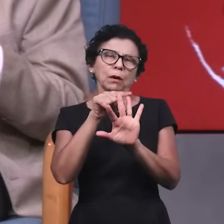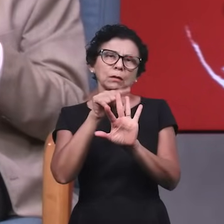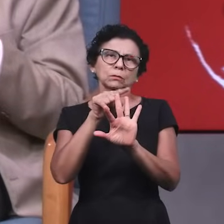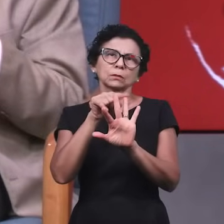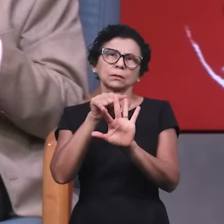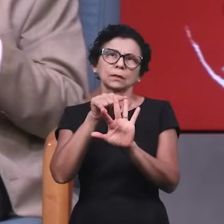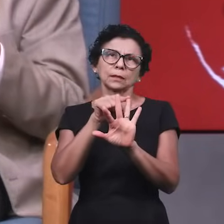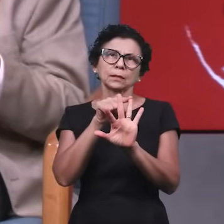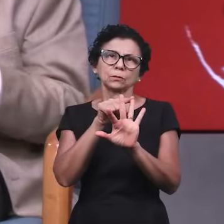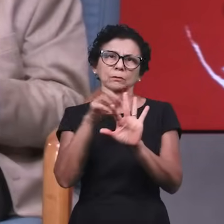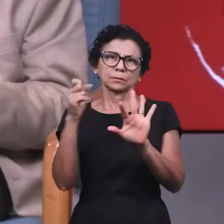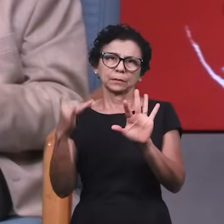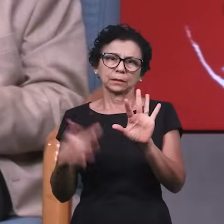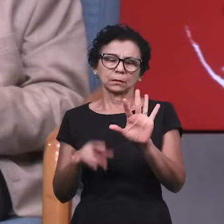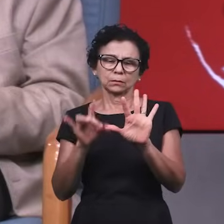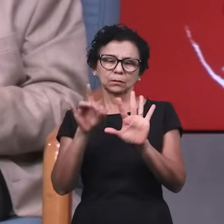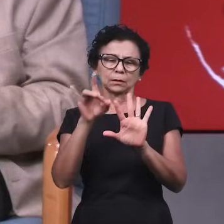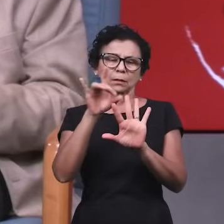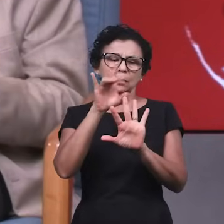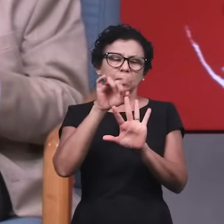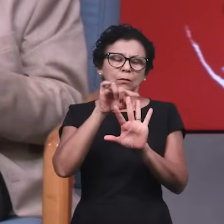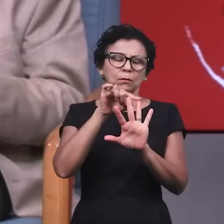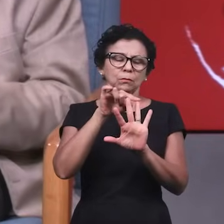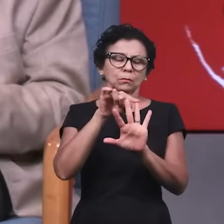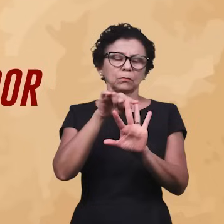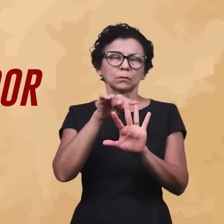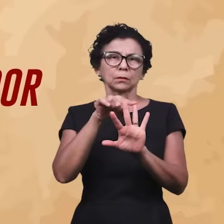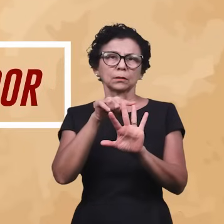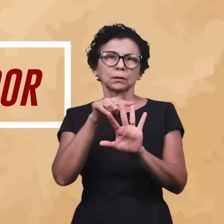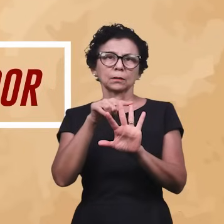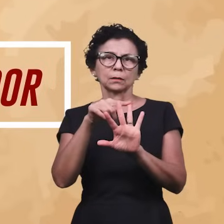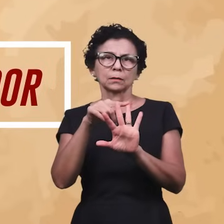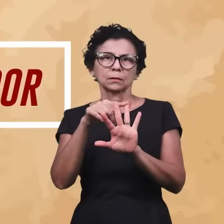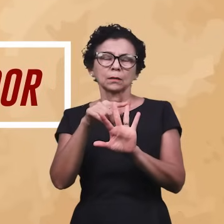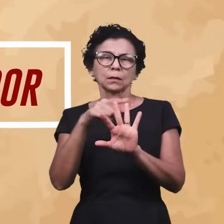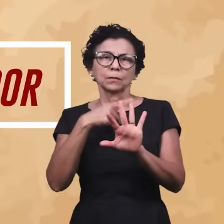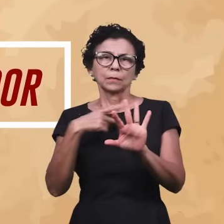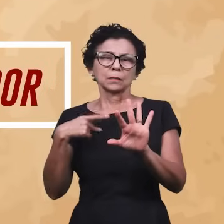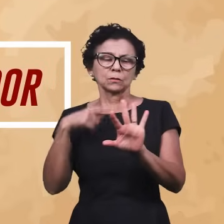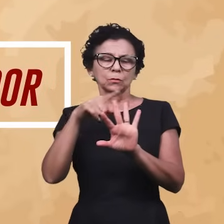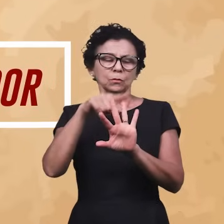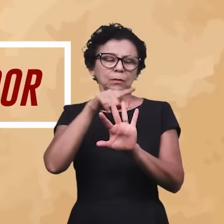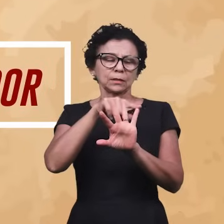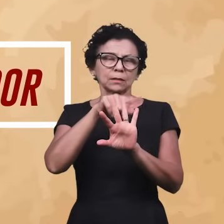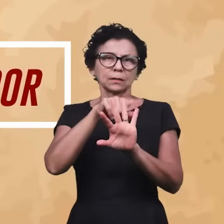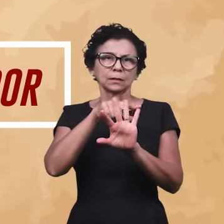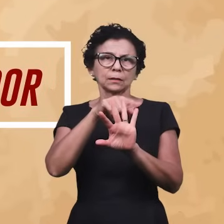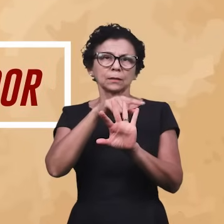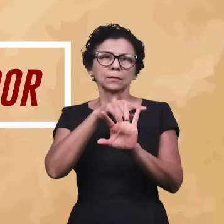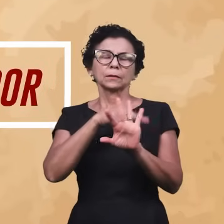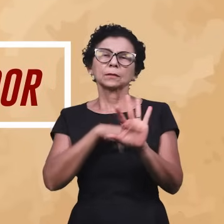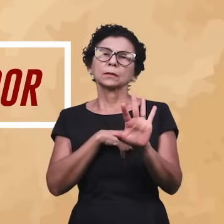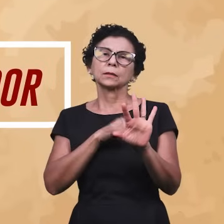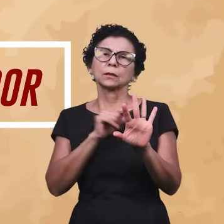dedo, né? Que assim nós falamos sobre o pastor, e o quinto, né? Que é o dedo menor.